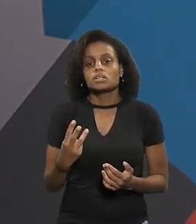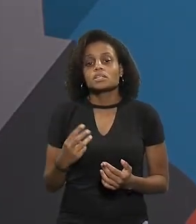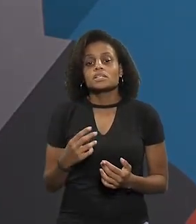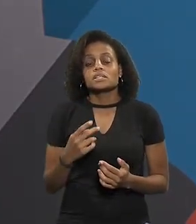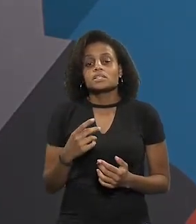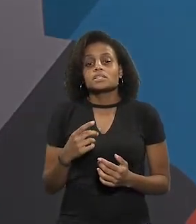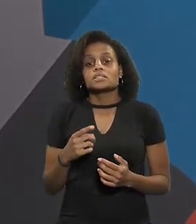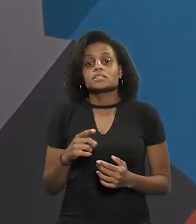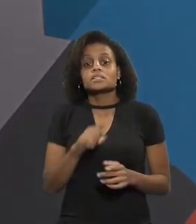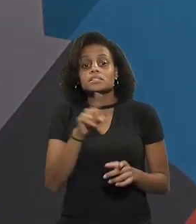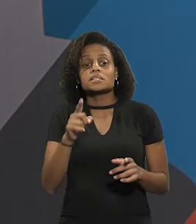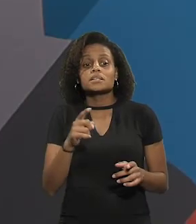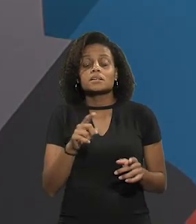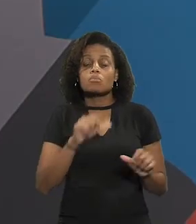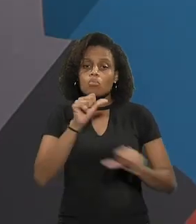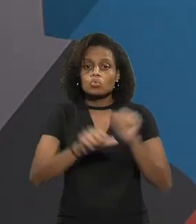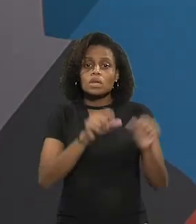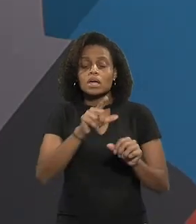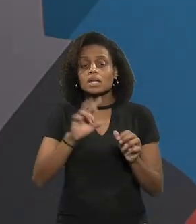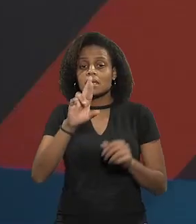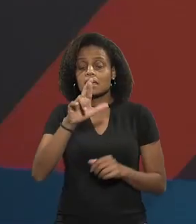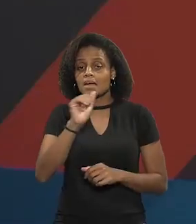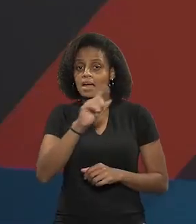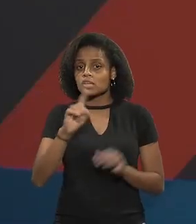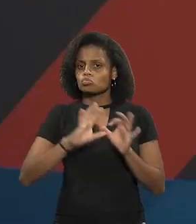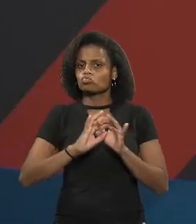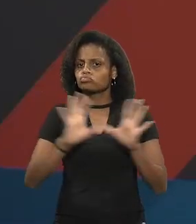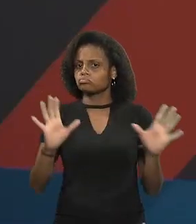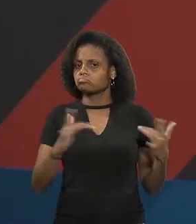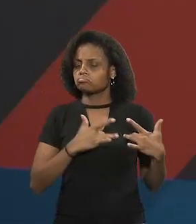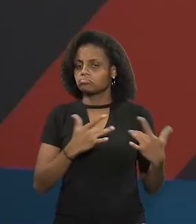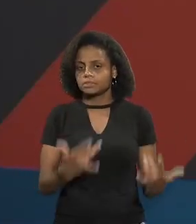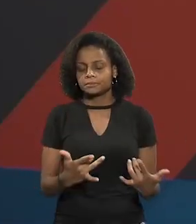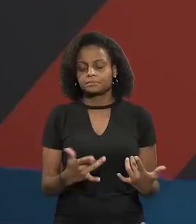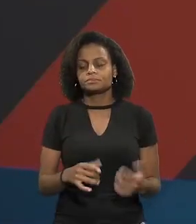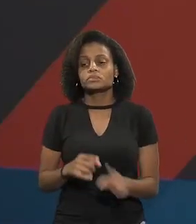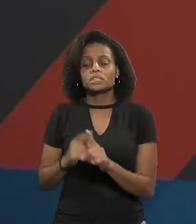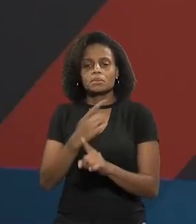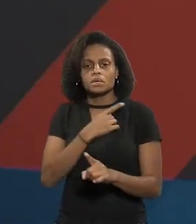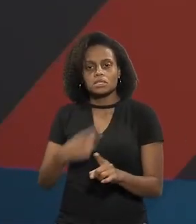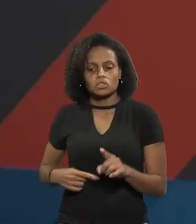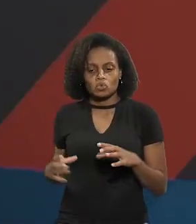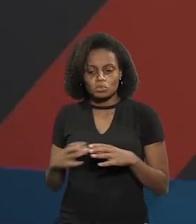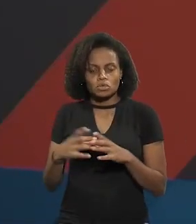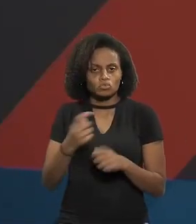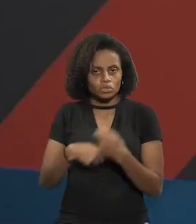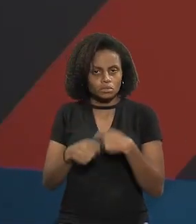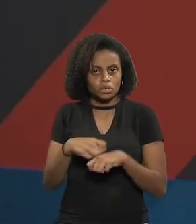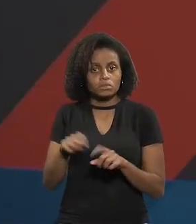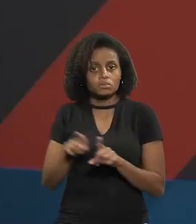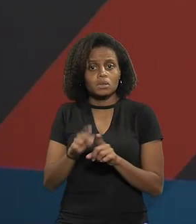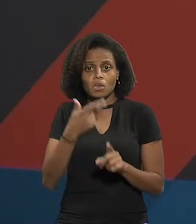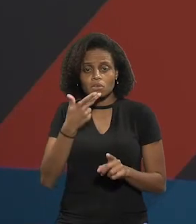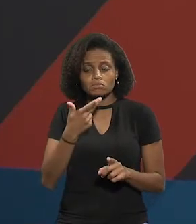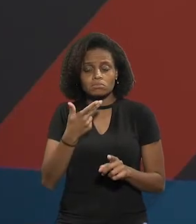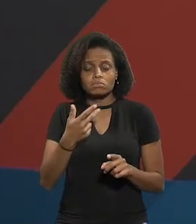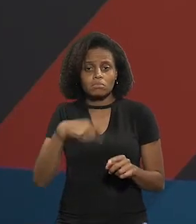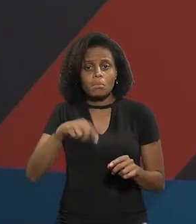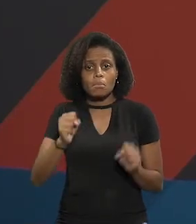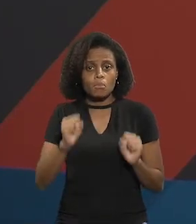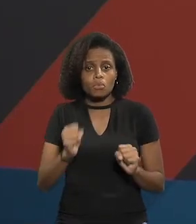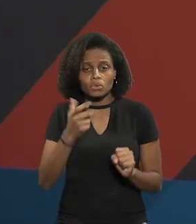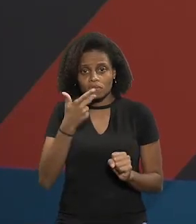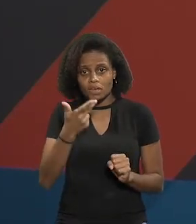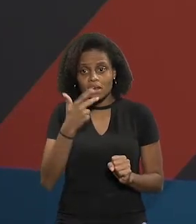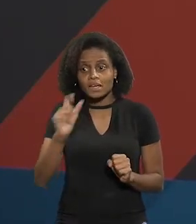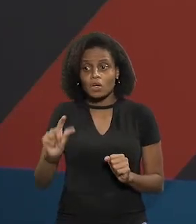torná-lo voluntário e não mais compulsório. Deputado, como o senhor é presidente da Comissão de Orçamento, a gente não pode deixar de falar que o